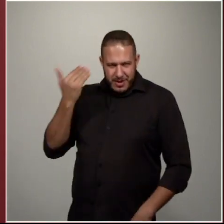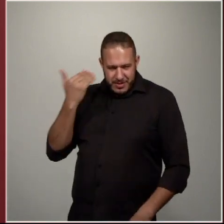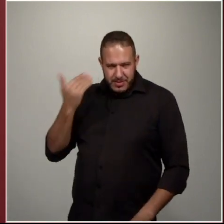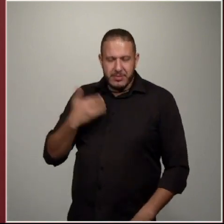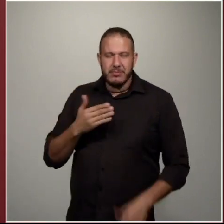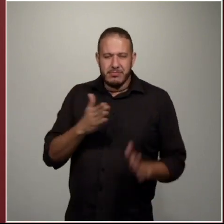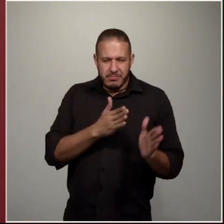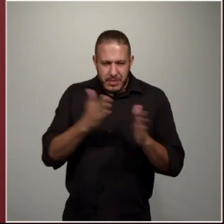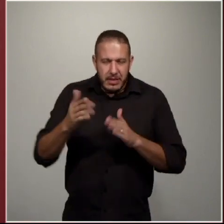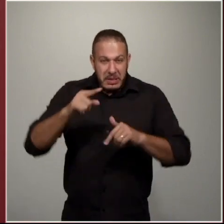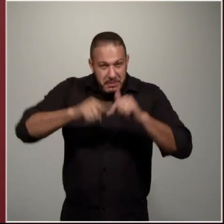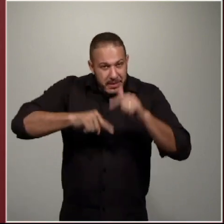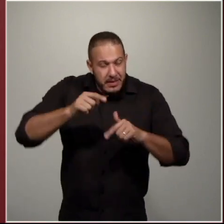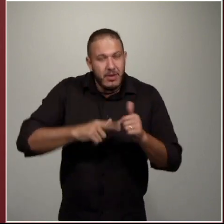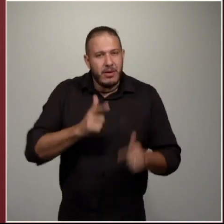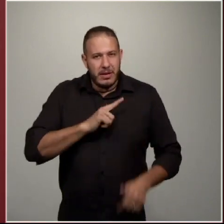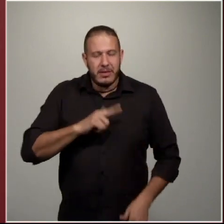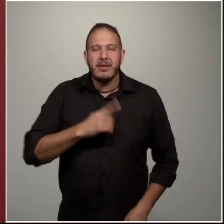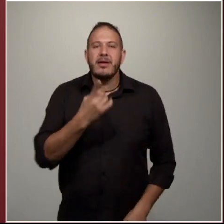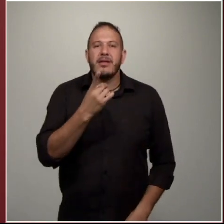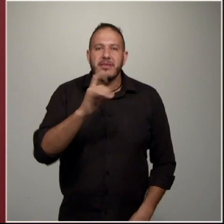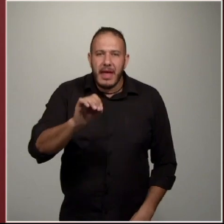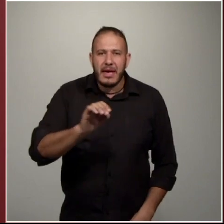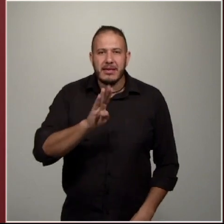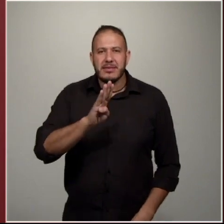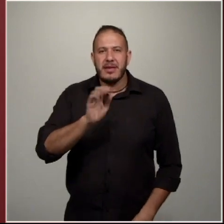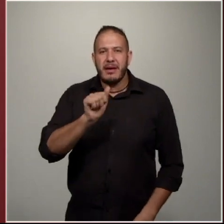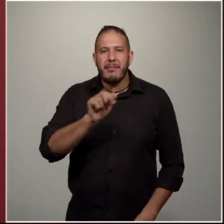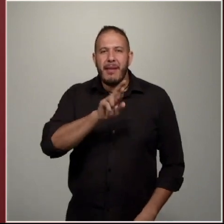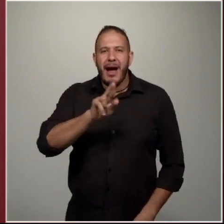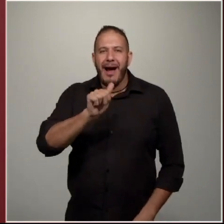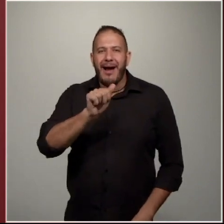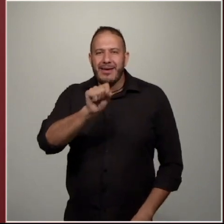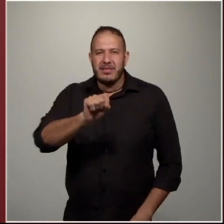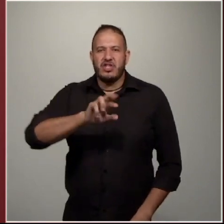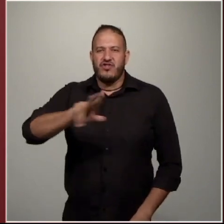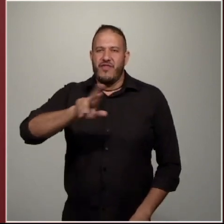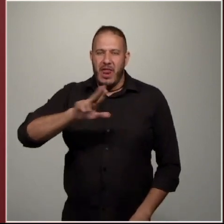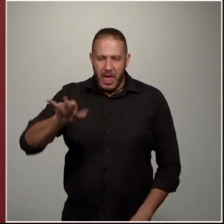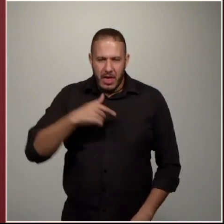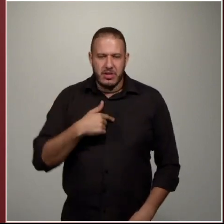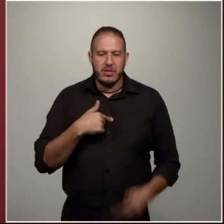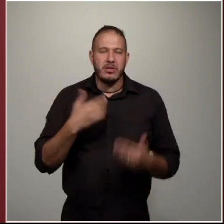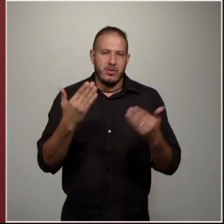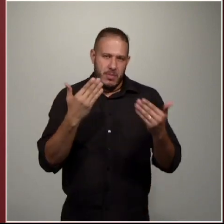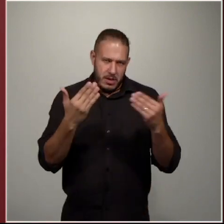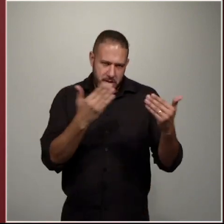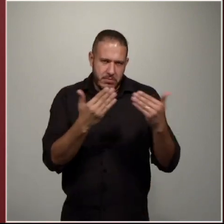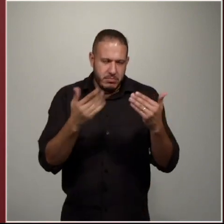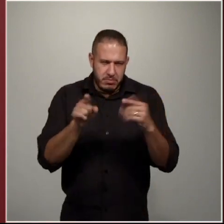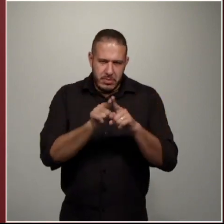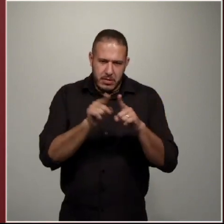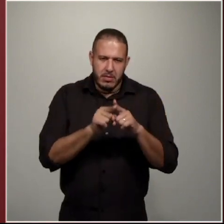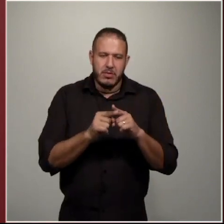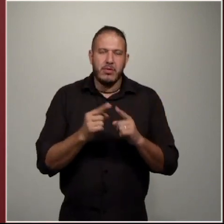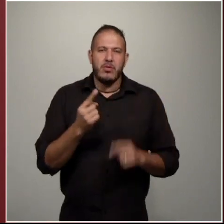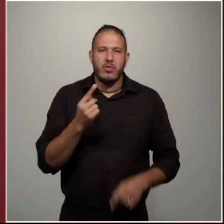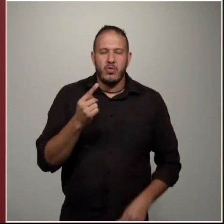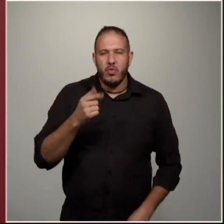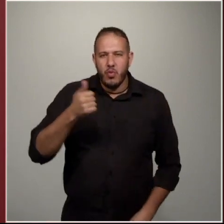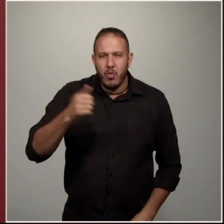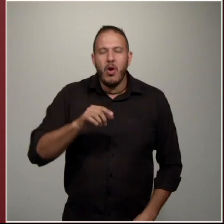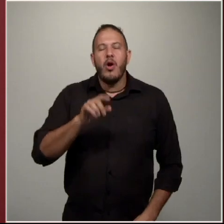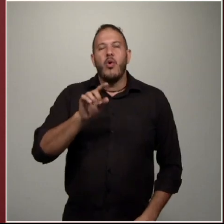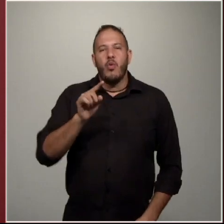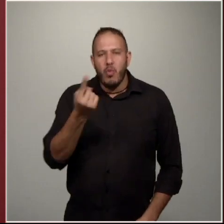parte que lhe material que tem em 10/11 com tamanhos diferentes existe uma relação entre elas é que têm 11 um doblo o